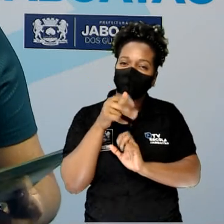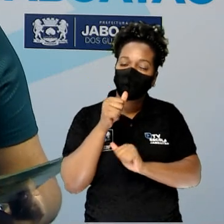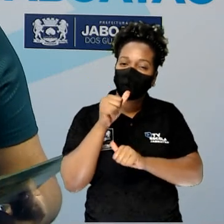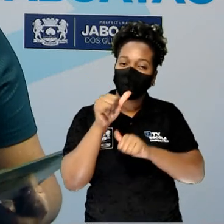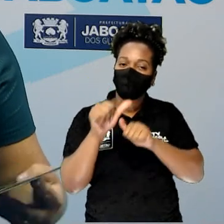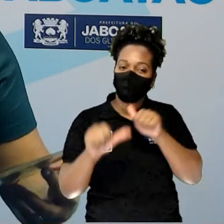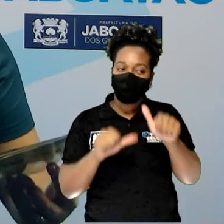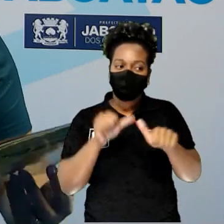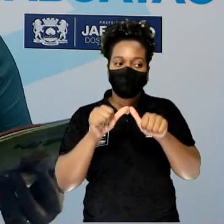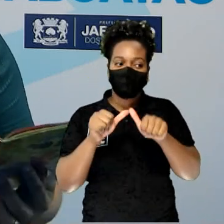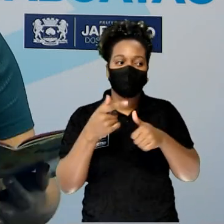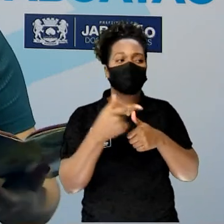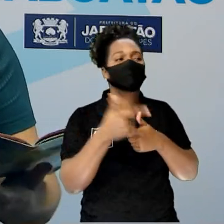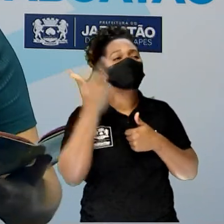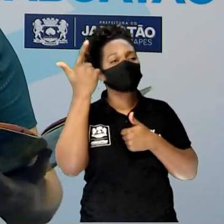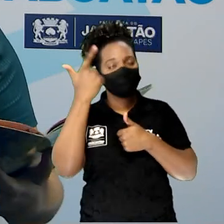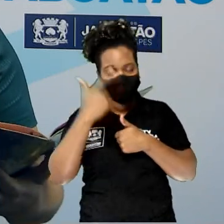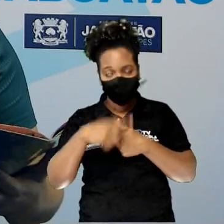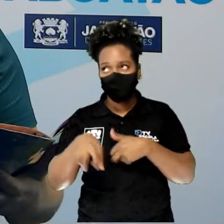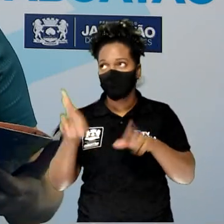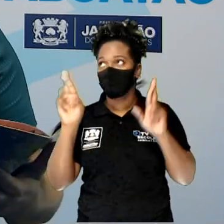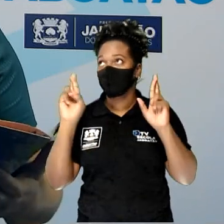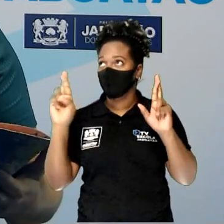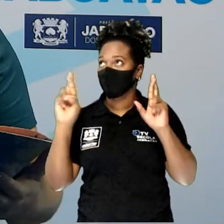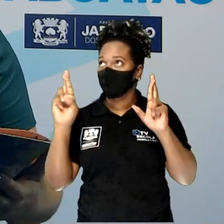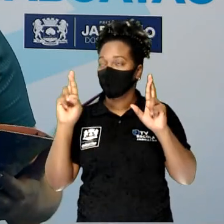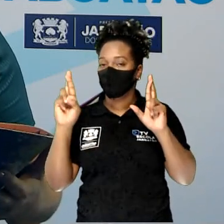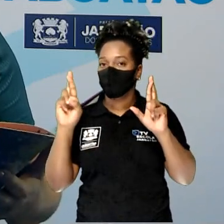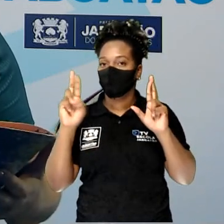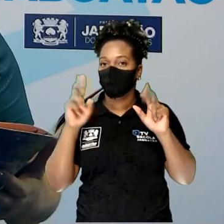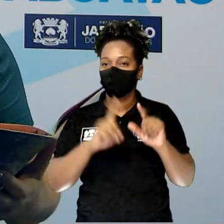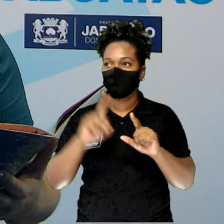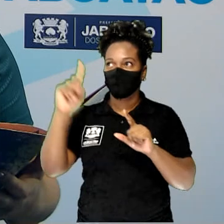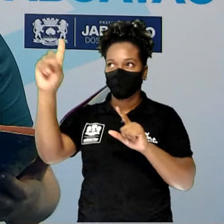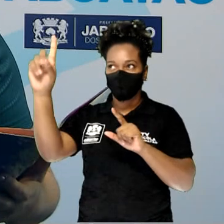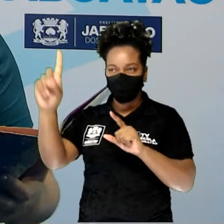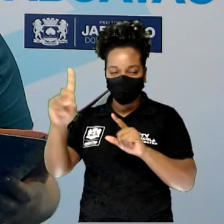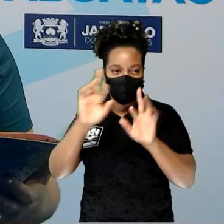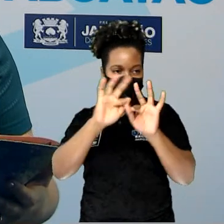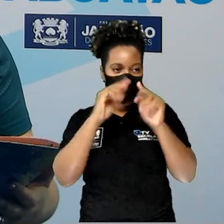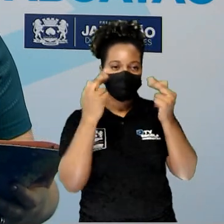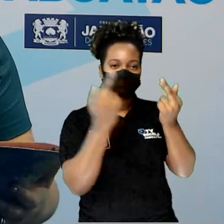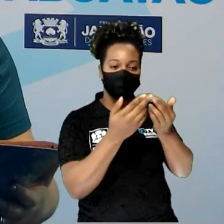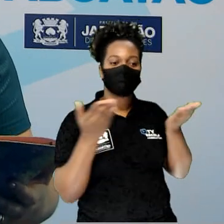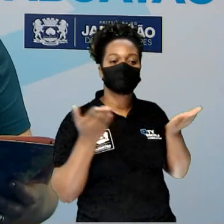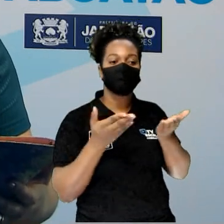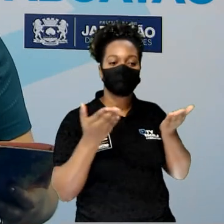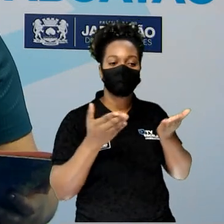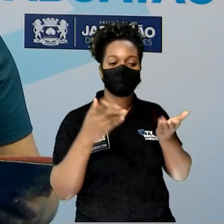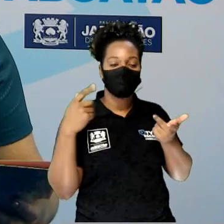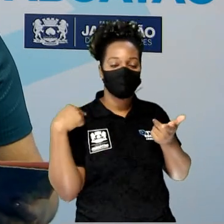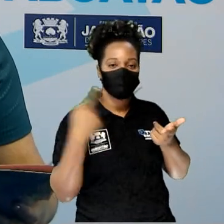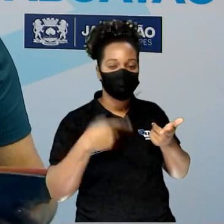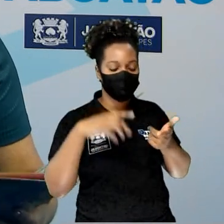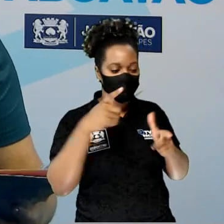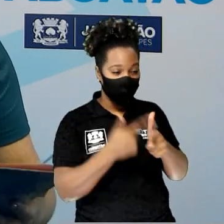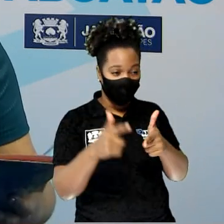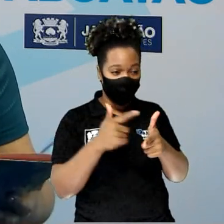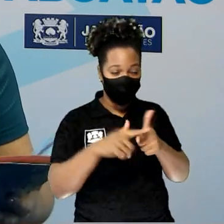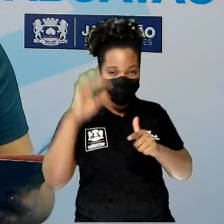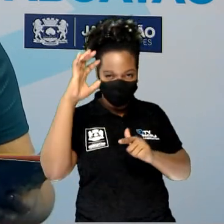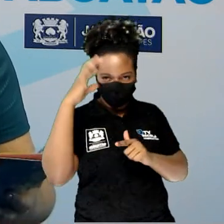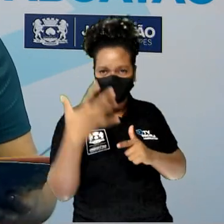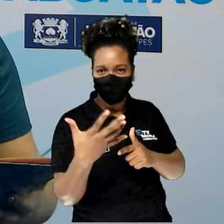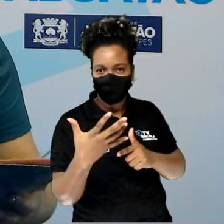esperança daquela nação. Da reunião do céu, ele voltou decidido. É hoje que o nosso problema vai ser logo